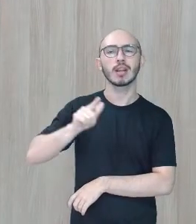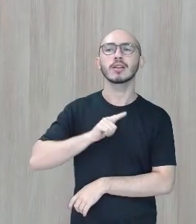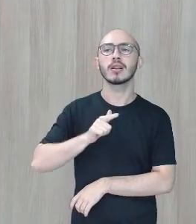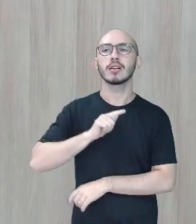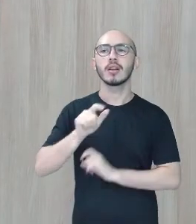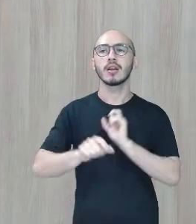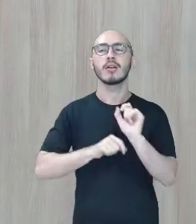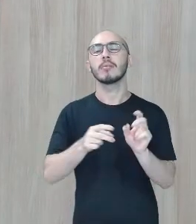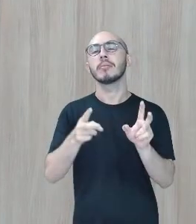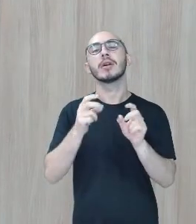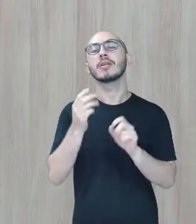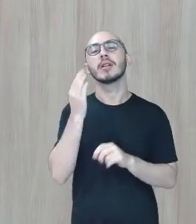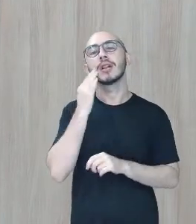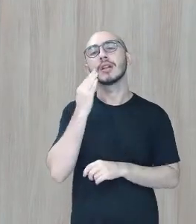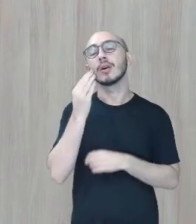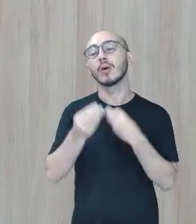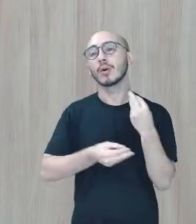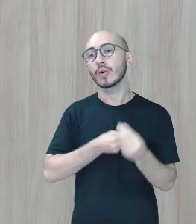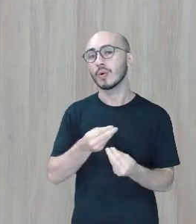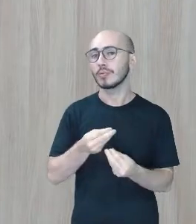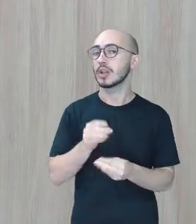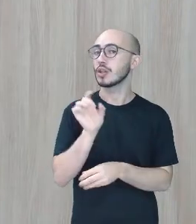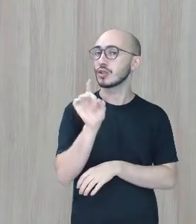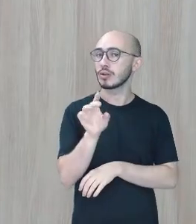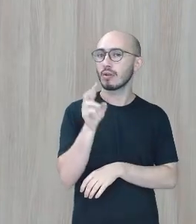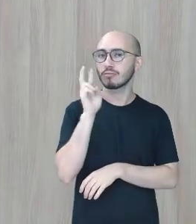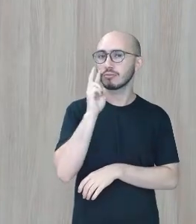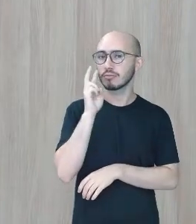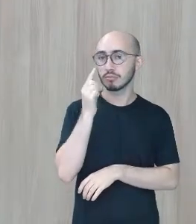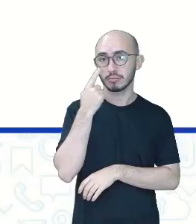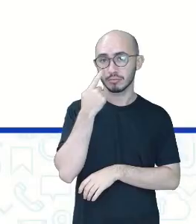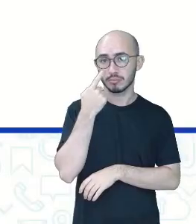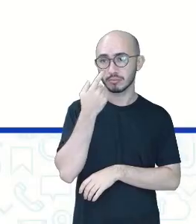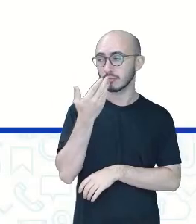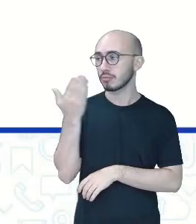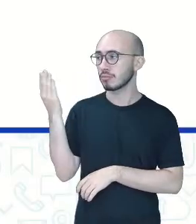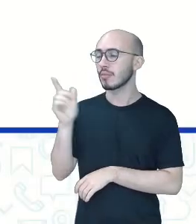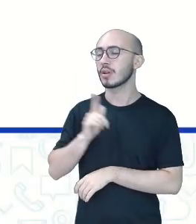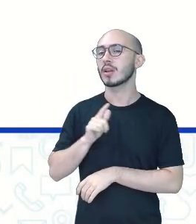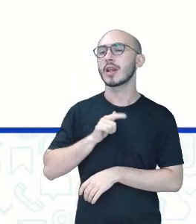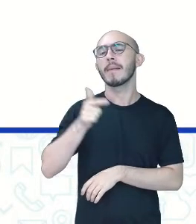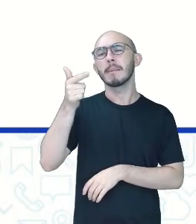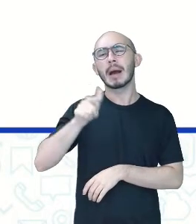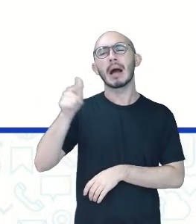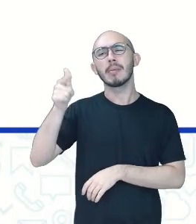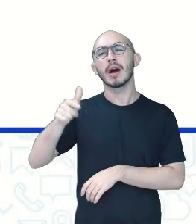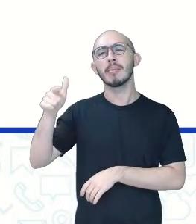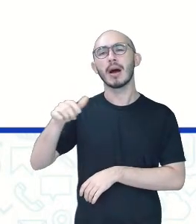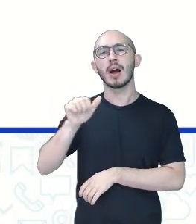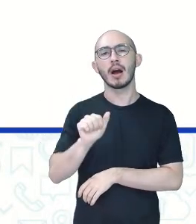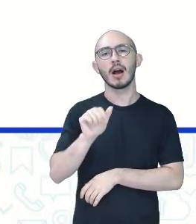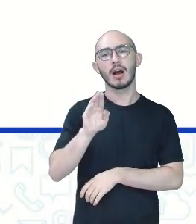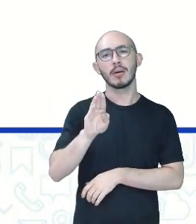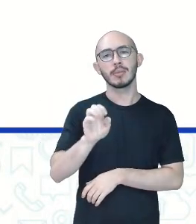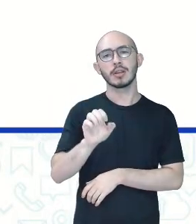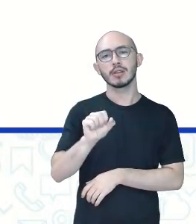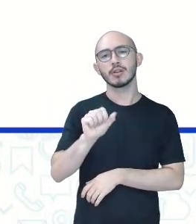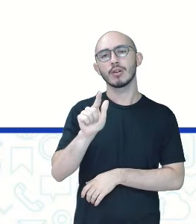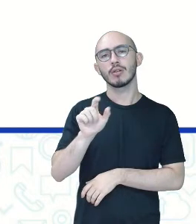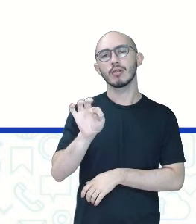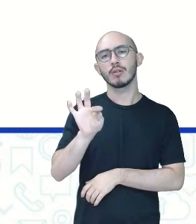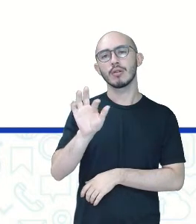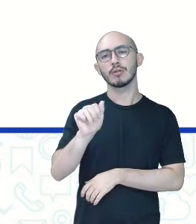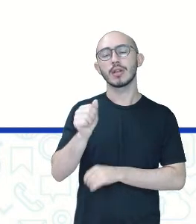gente ver esse valor, basta a gente olhar para a frequência absoluta. Então a frequência absoluta vai dizer qual